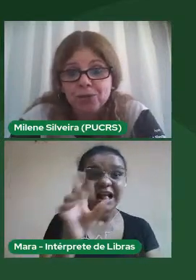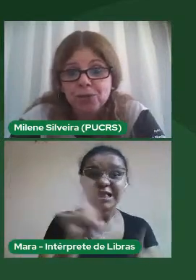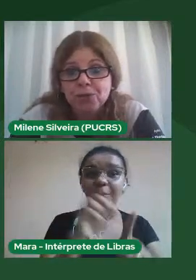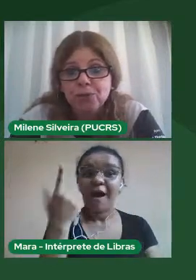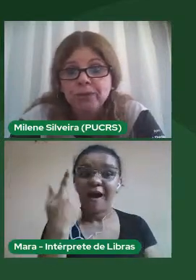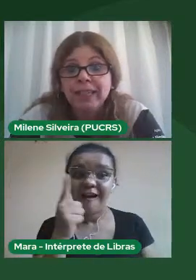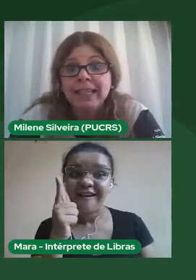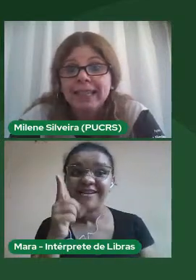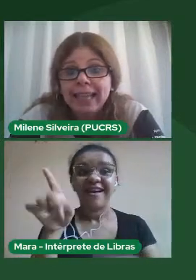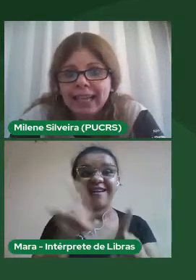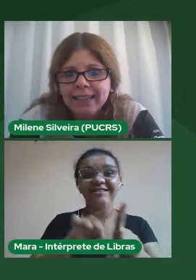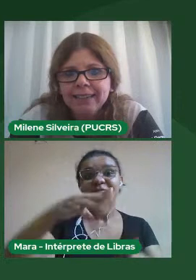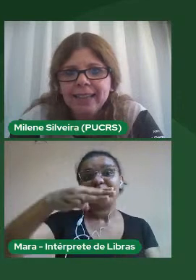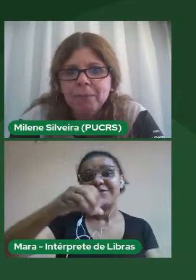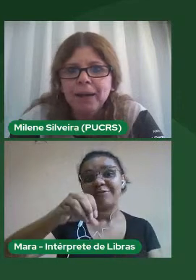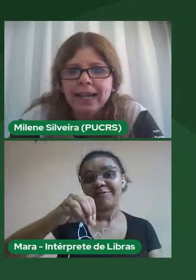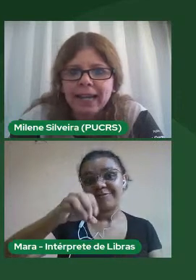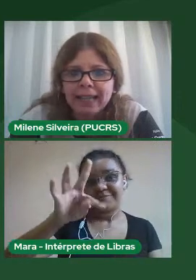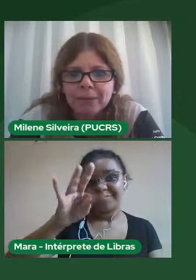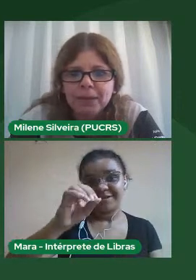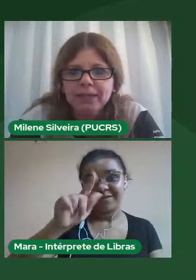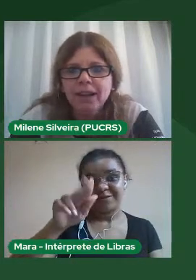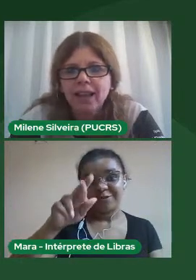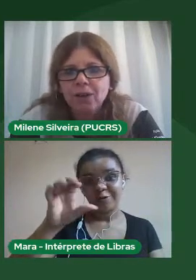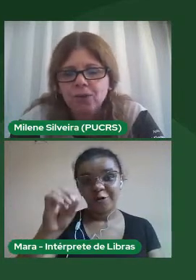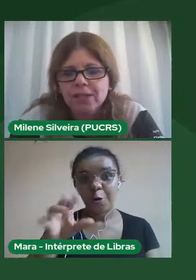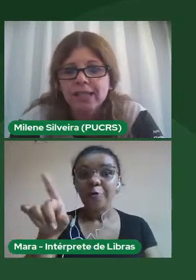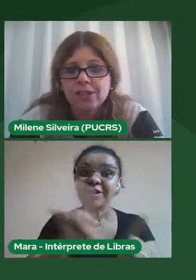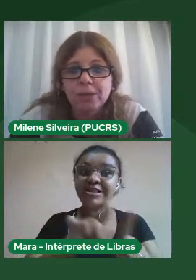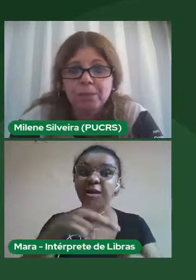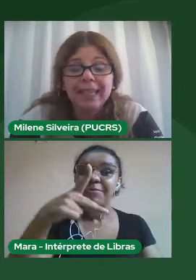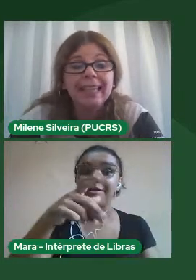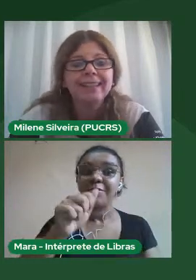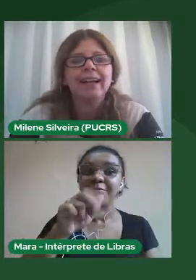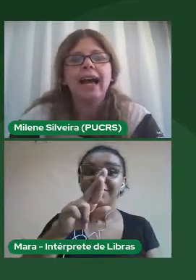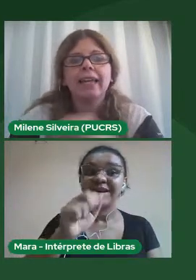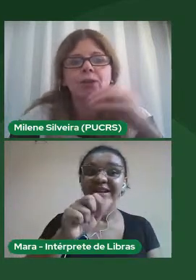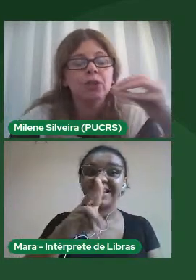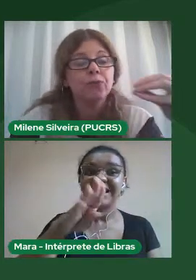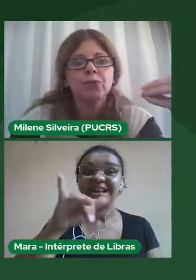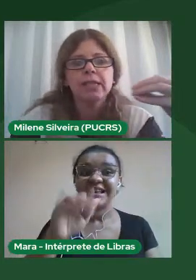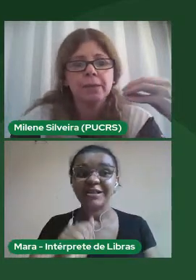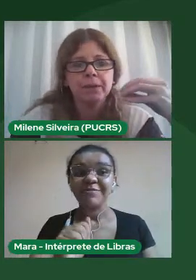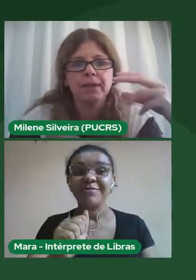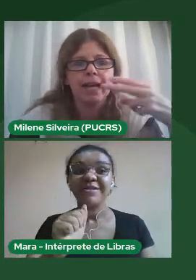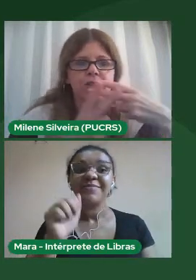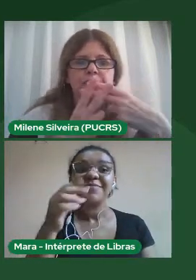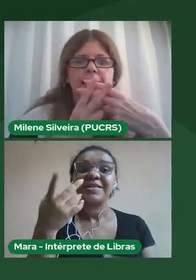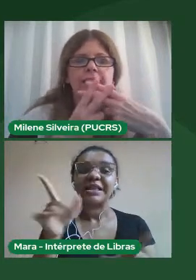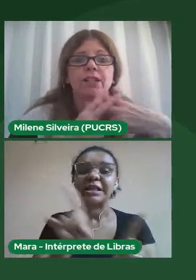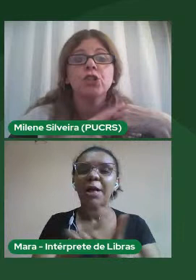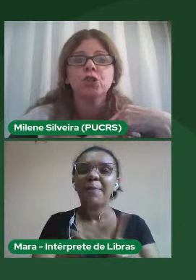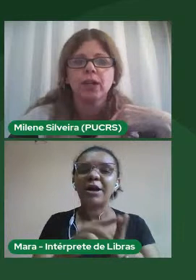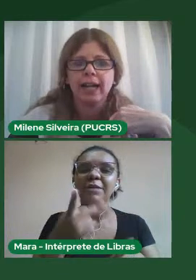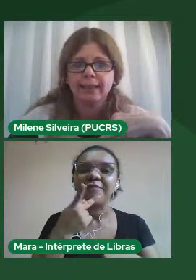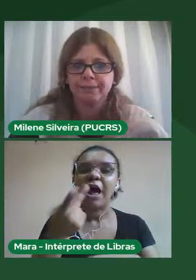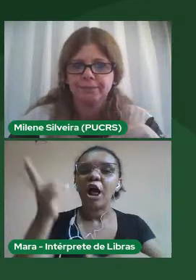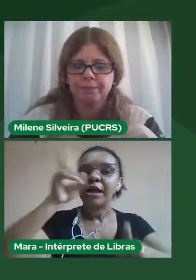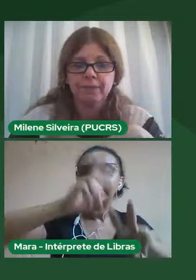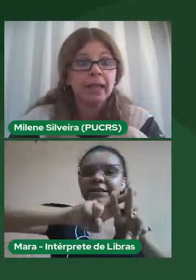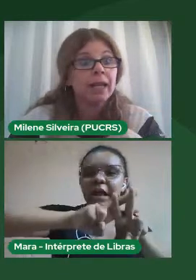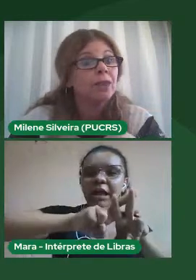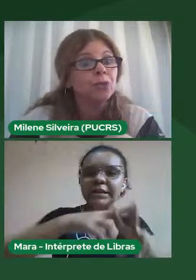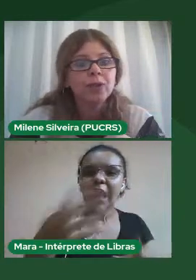Mato Grosso do Sul, nem na Paraíba, na Lagoa de Sergipe, e aquilo que eu fico sempre, hashtag